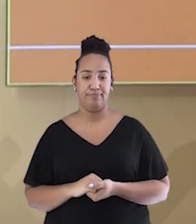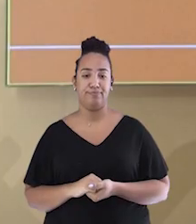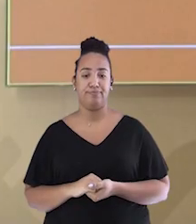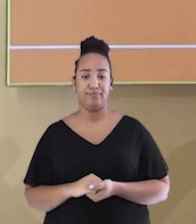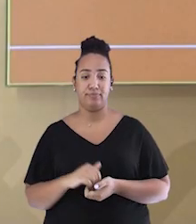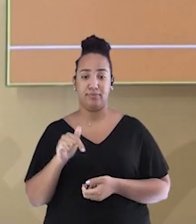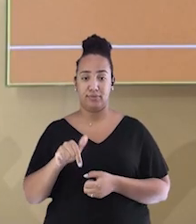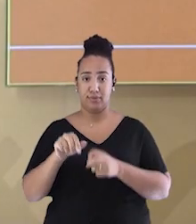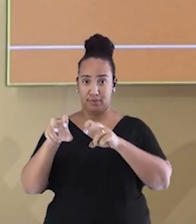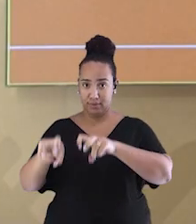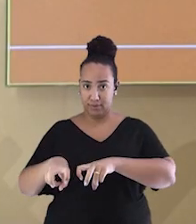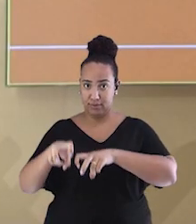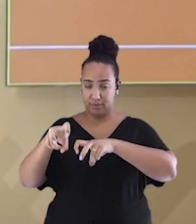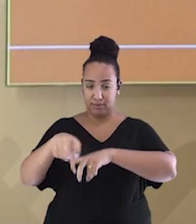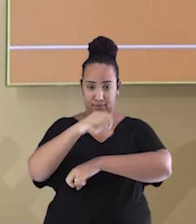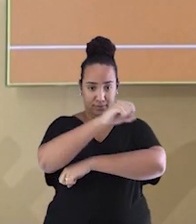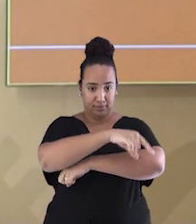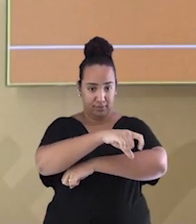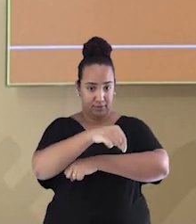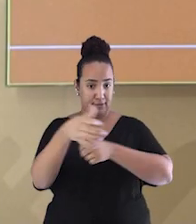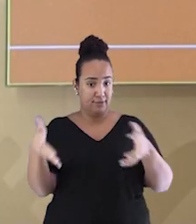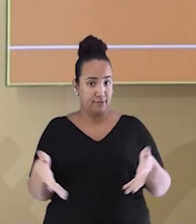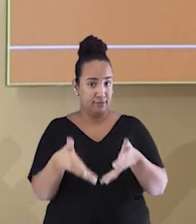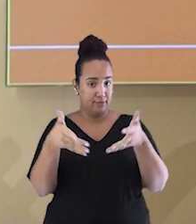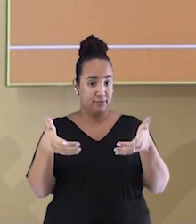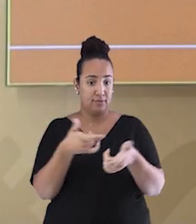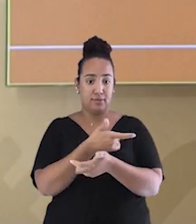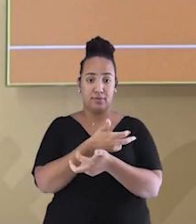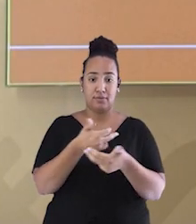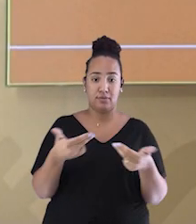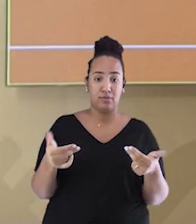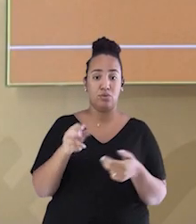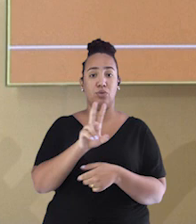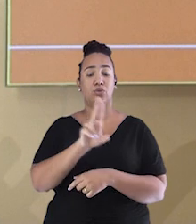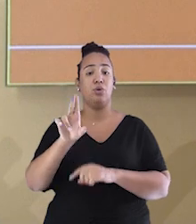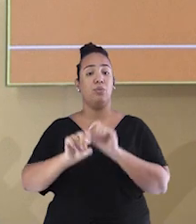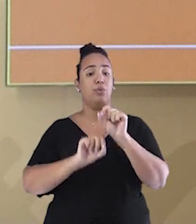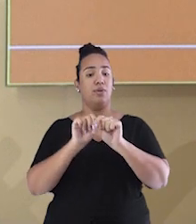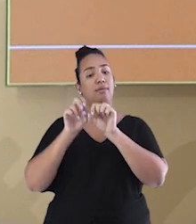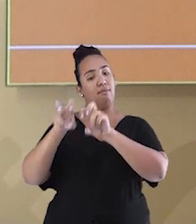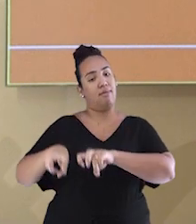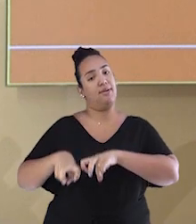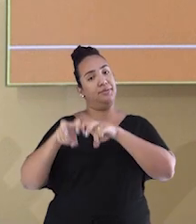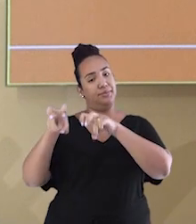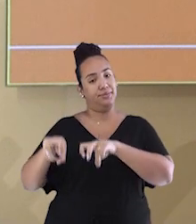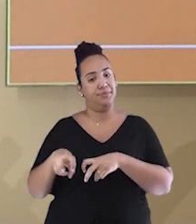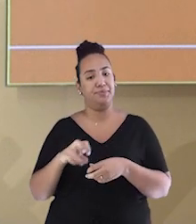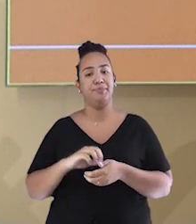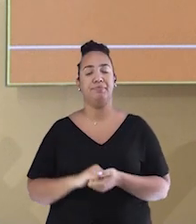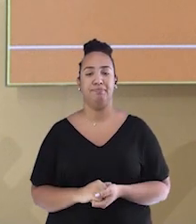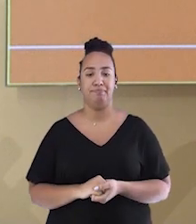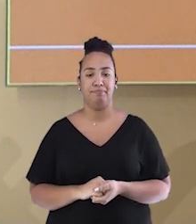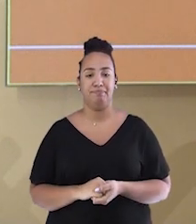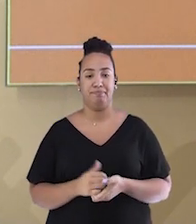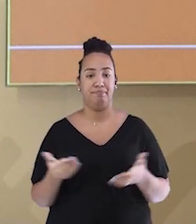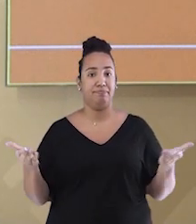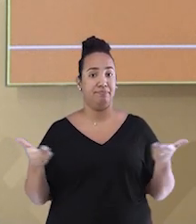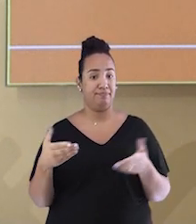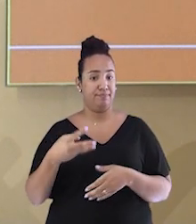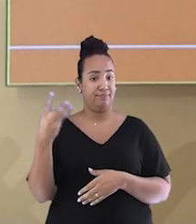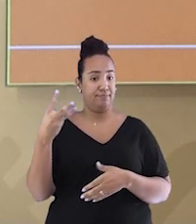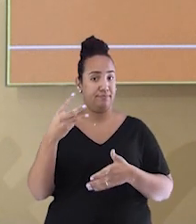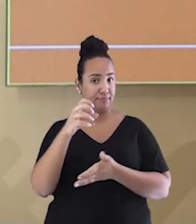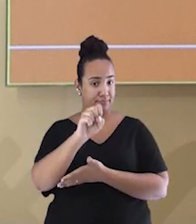Uma questão falsa. O cultivo da terra para produzir vegetais é chamado de